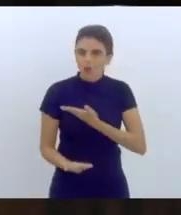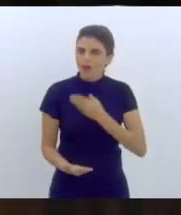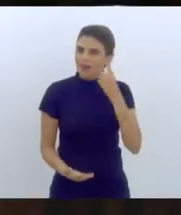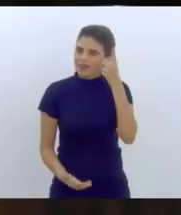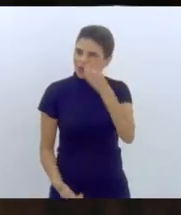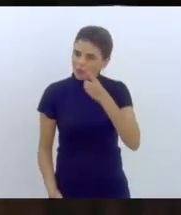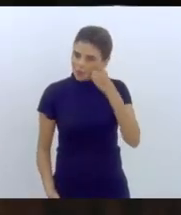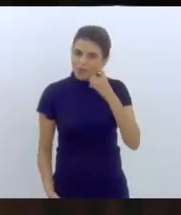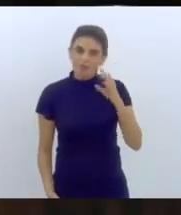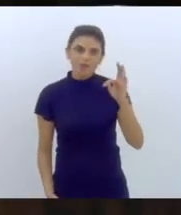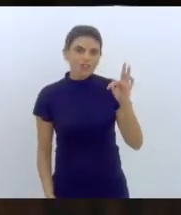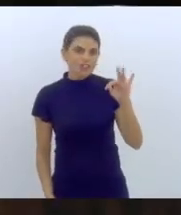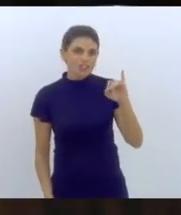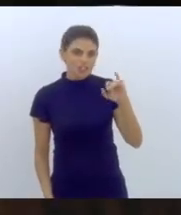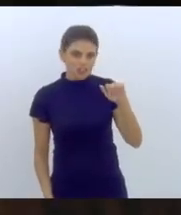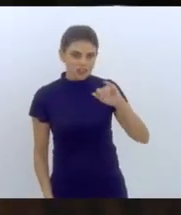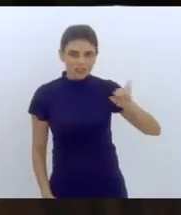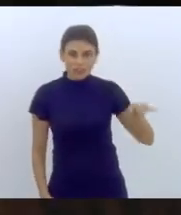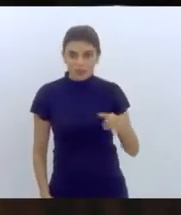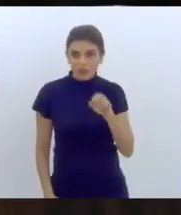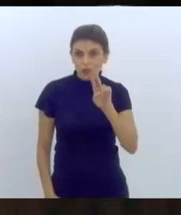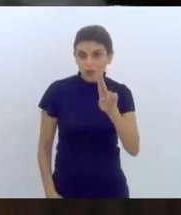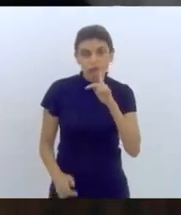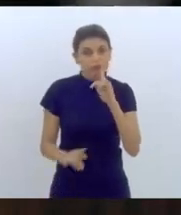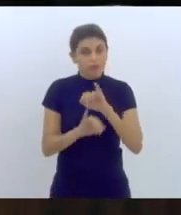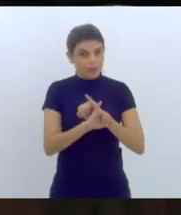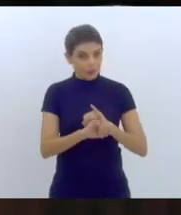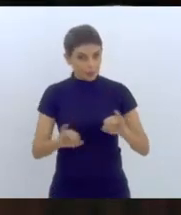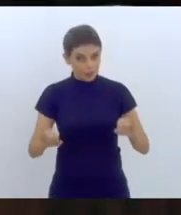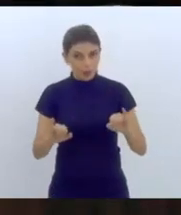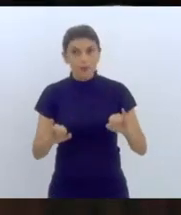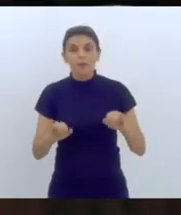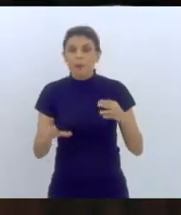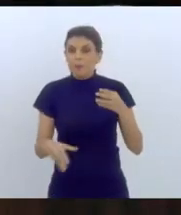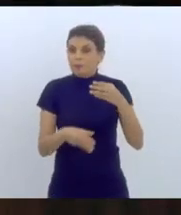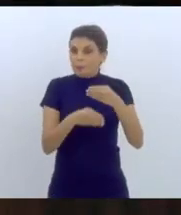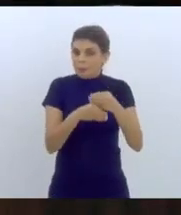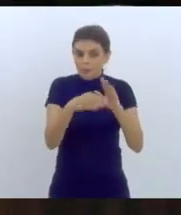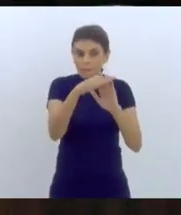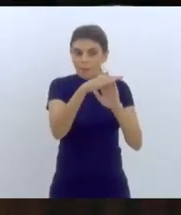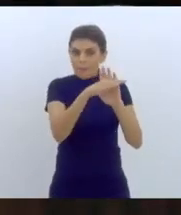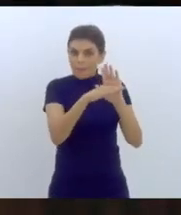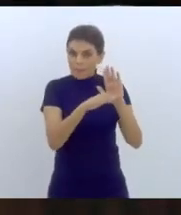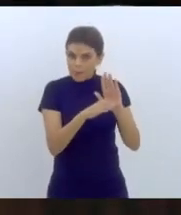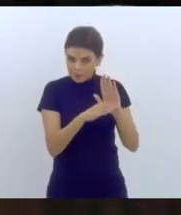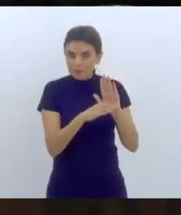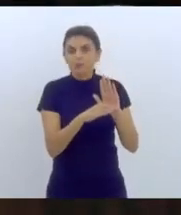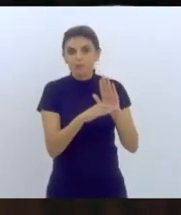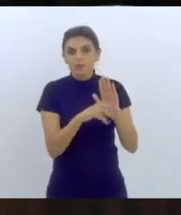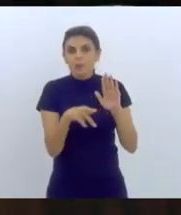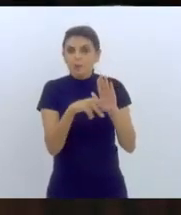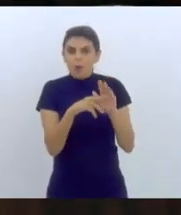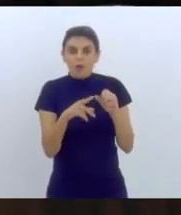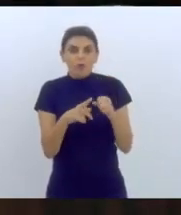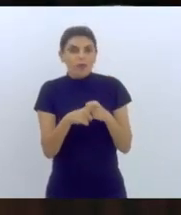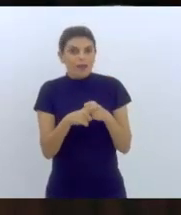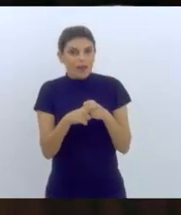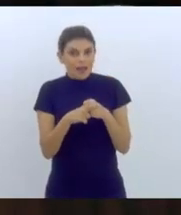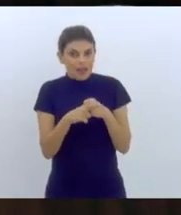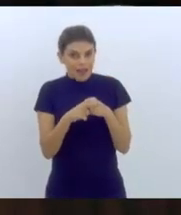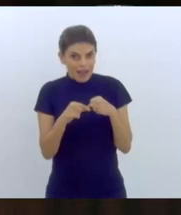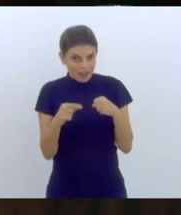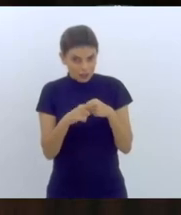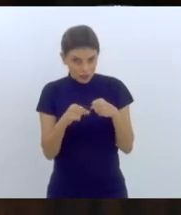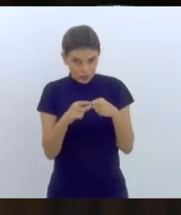deputada Tia Ju. Anuncio, incluídos na ordem do dia, de acordo com o parágrafo 1º do artigo 47 do